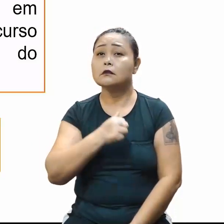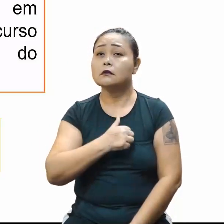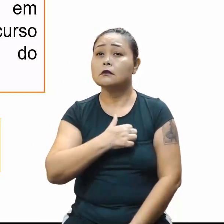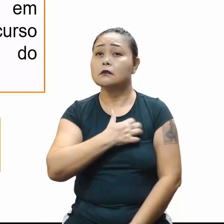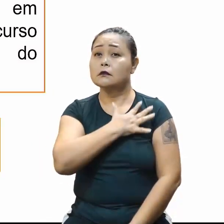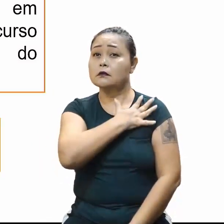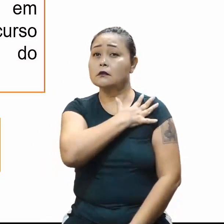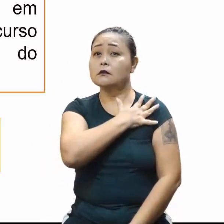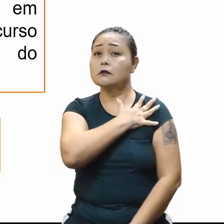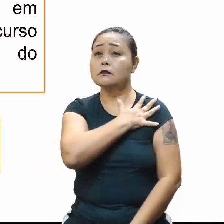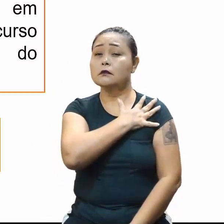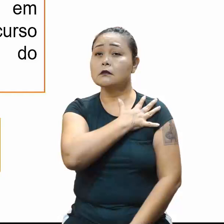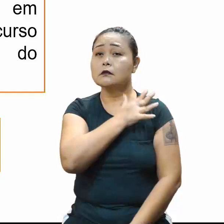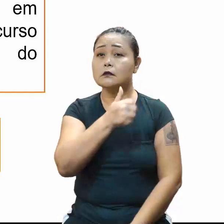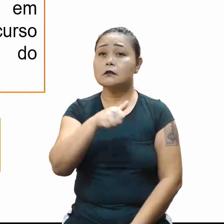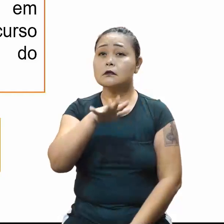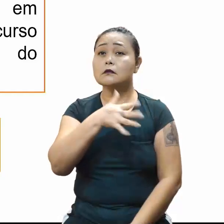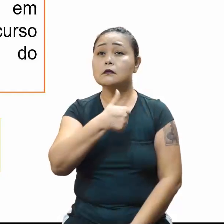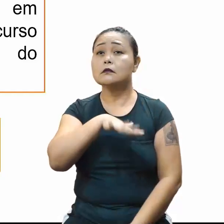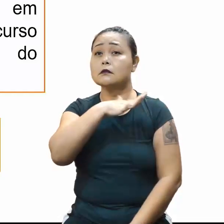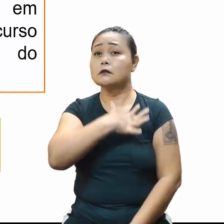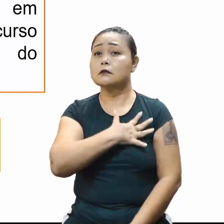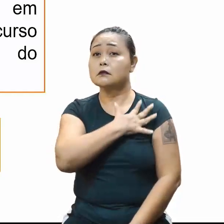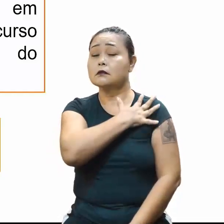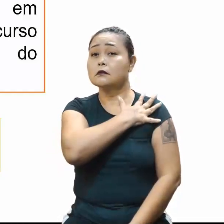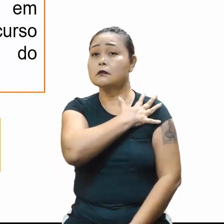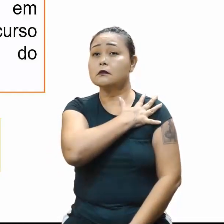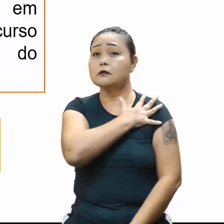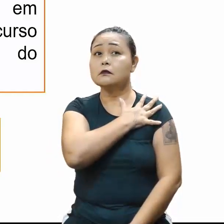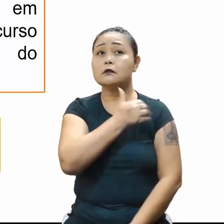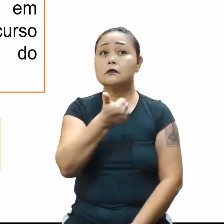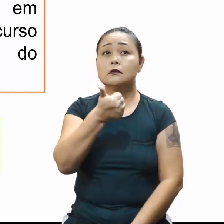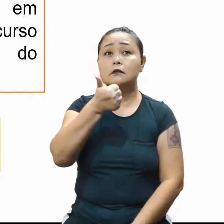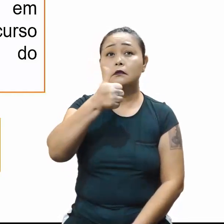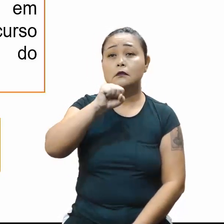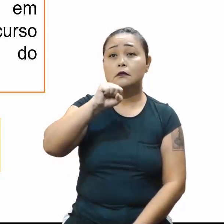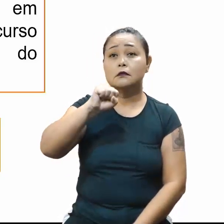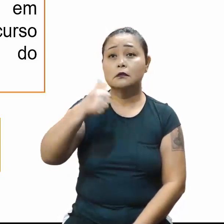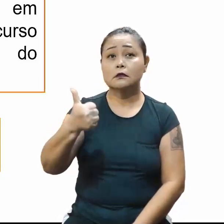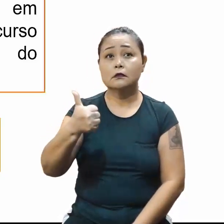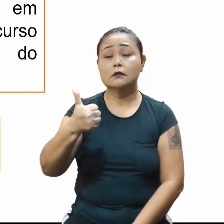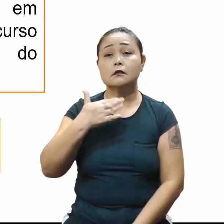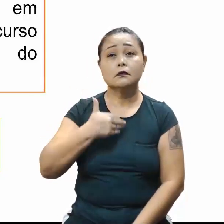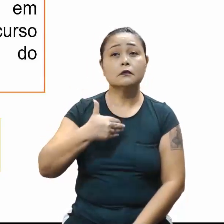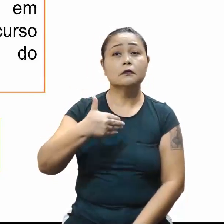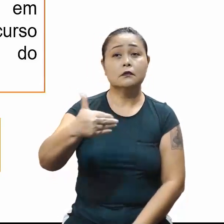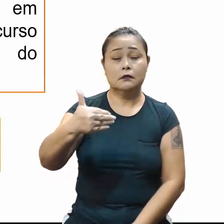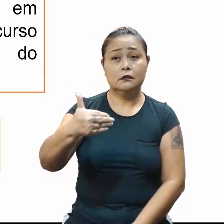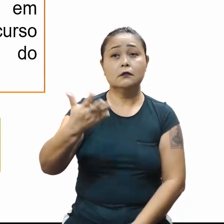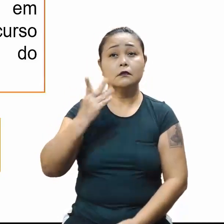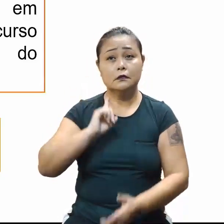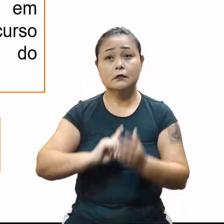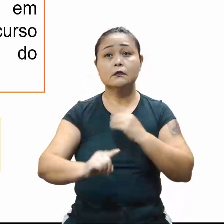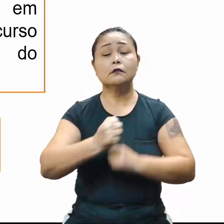ele vai servir o exército, assentar praça. Em 1881, ele começa a servir o exército.